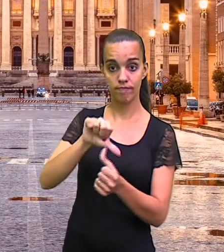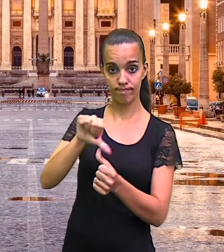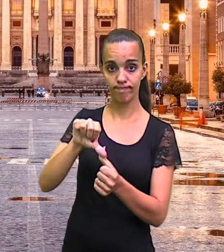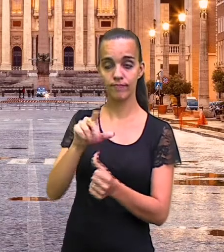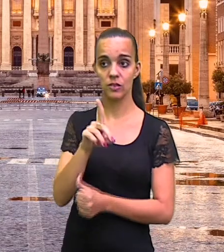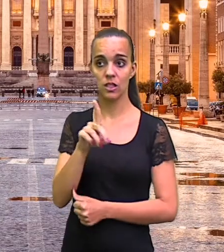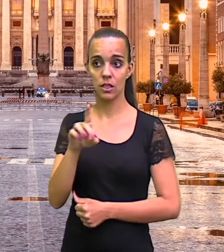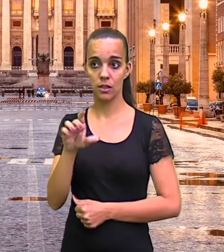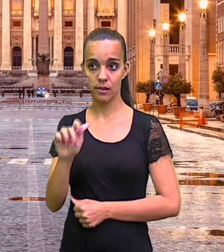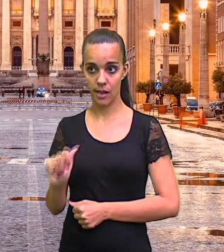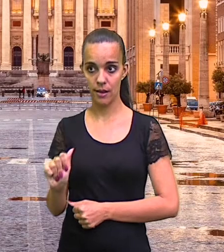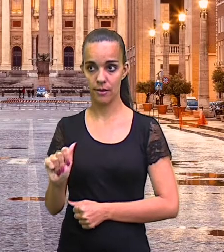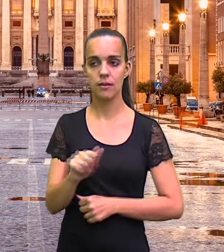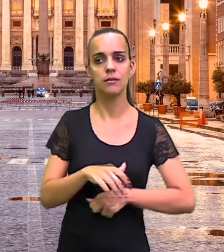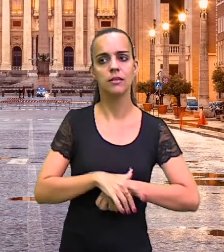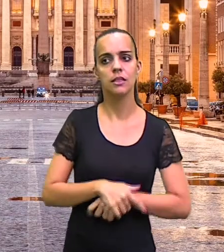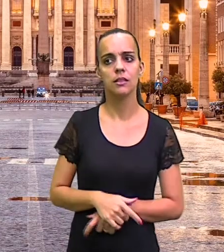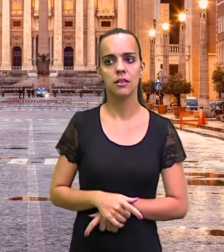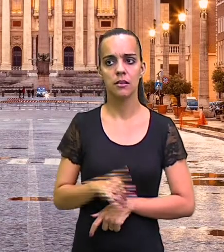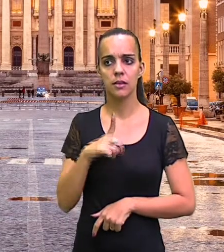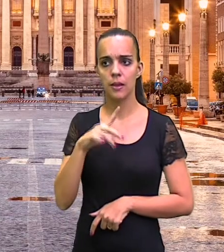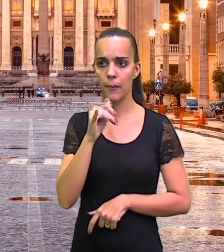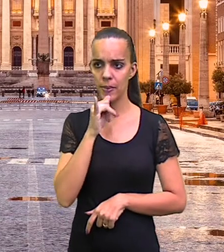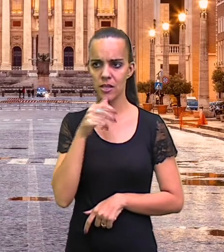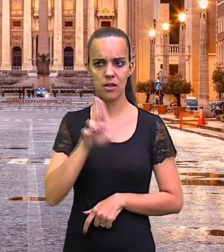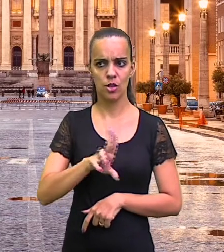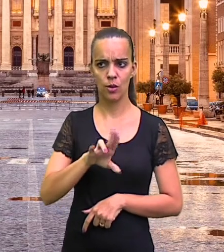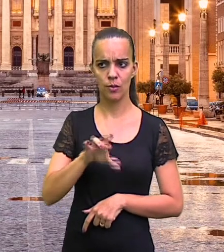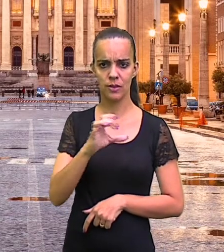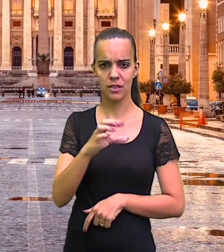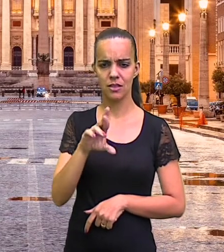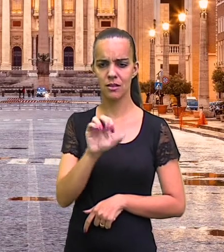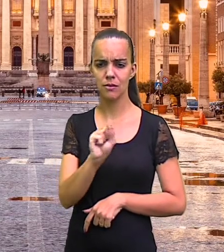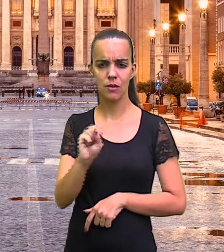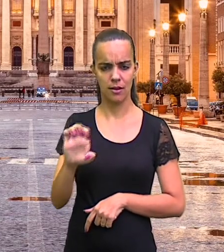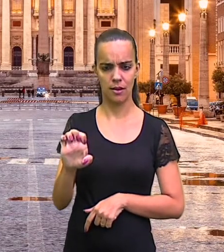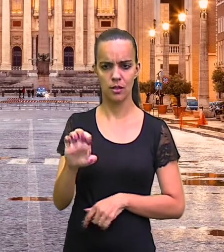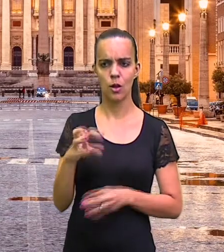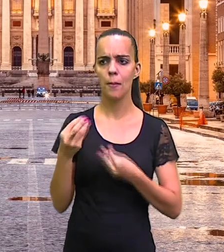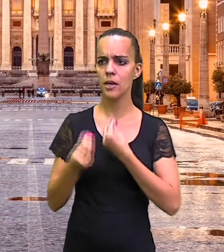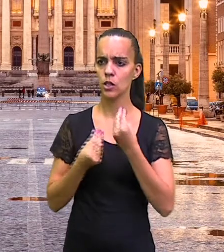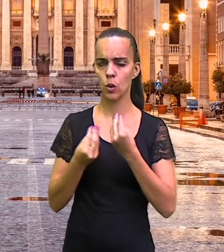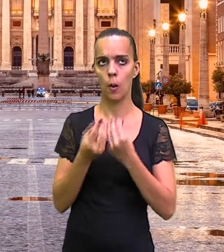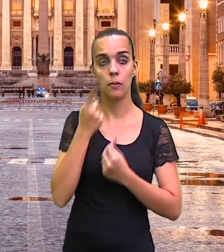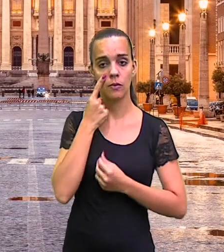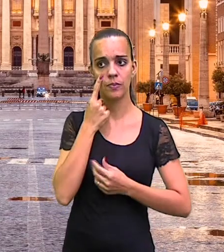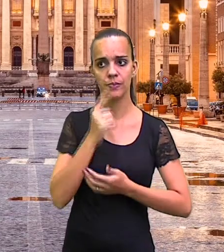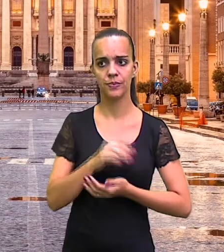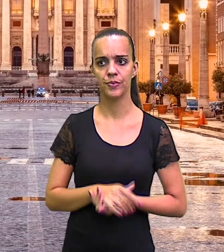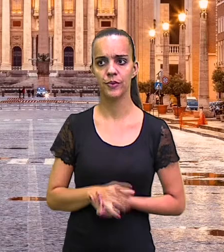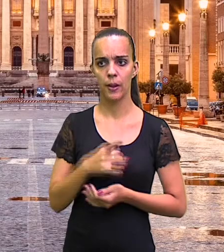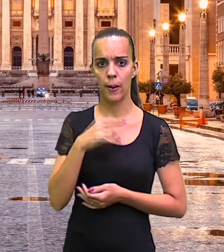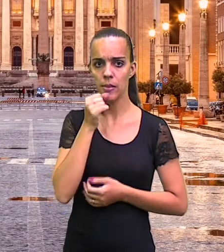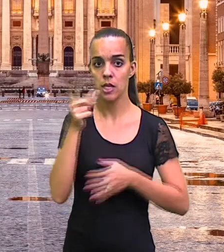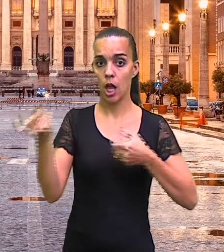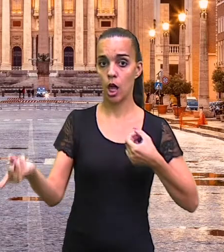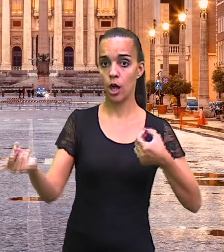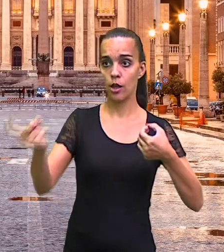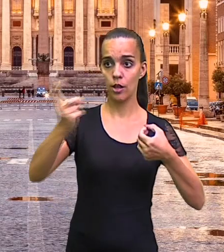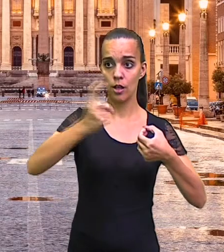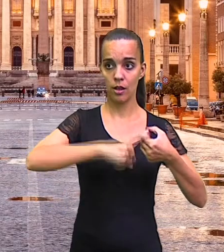D não se alterar, não usamos a crase. Como assim? Olha só,